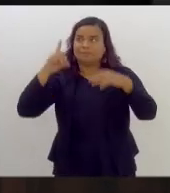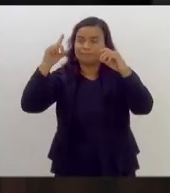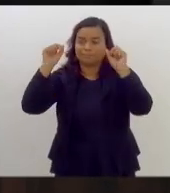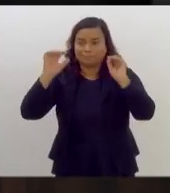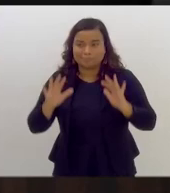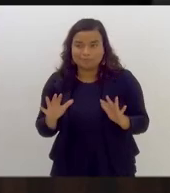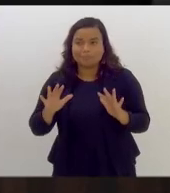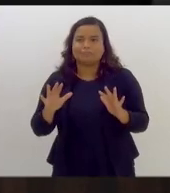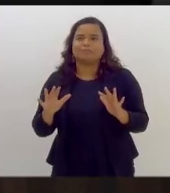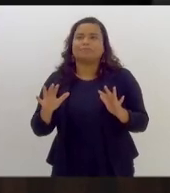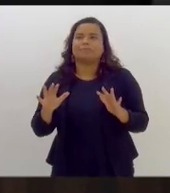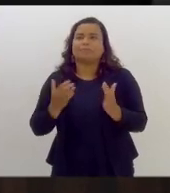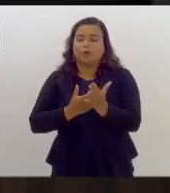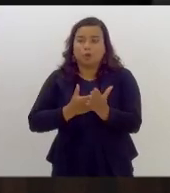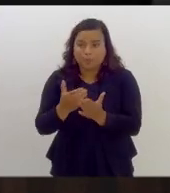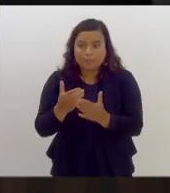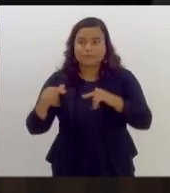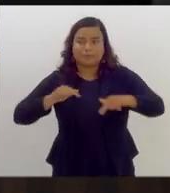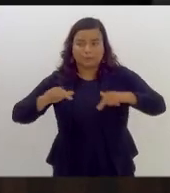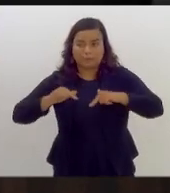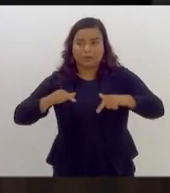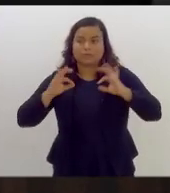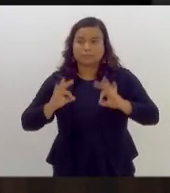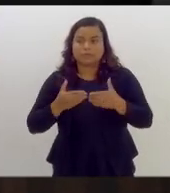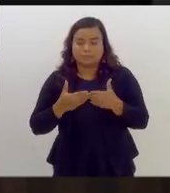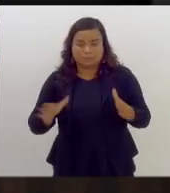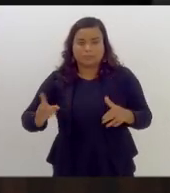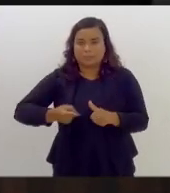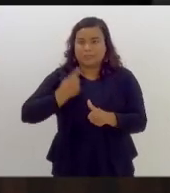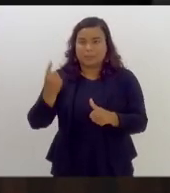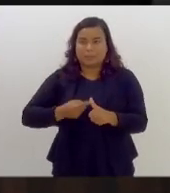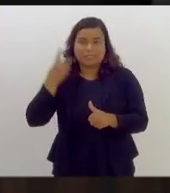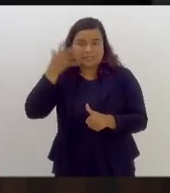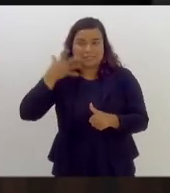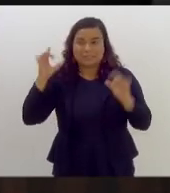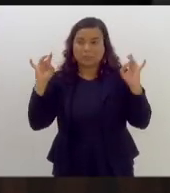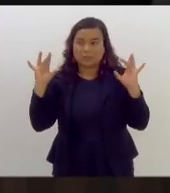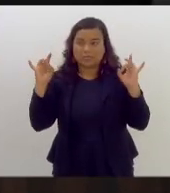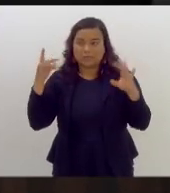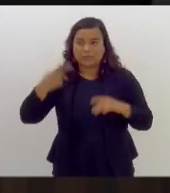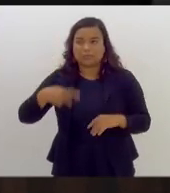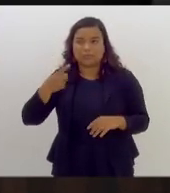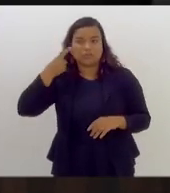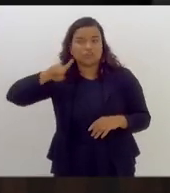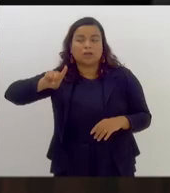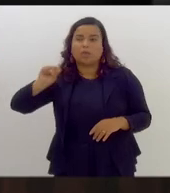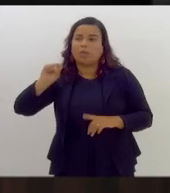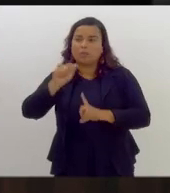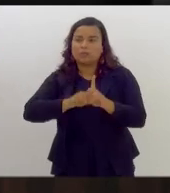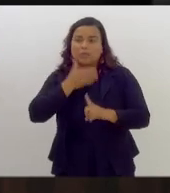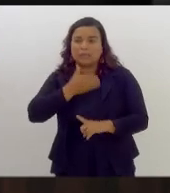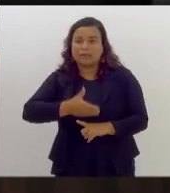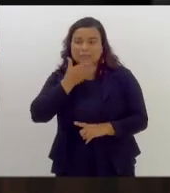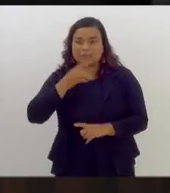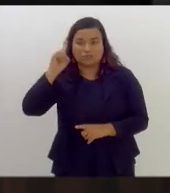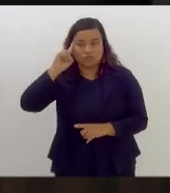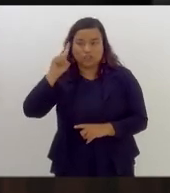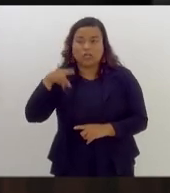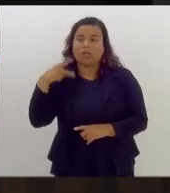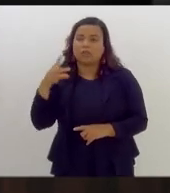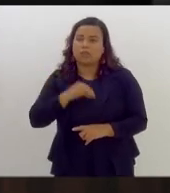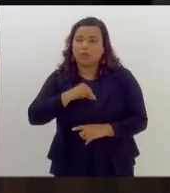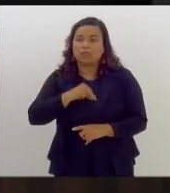de Deus, iniciamos os nossos trabalhos. Está aberta a primeira sessão extraordinária do dia 8 de dezembro, dia de Nossa Senhora da